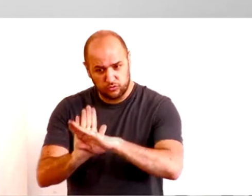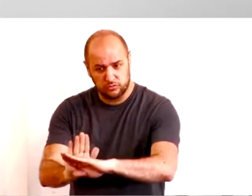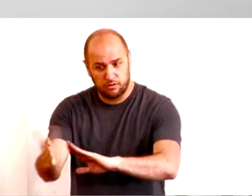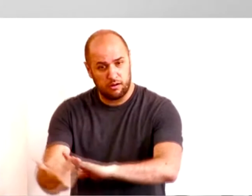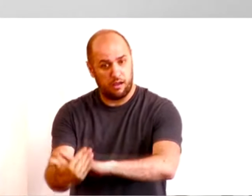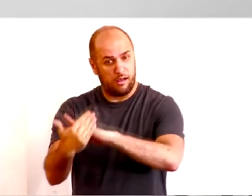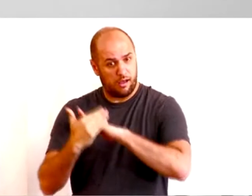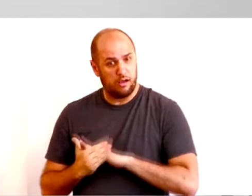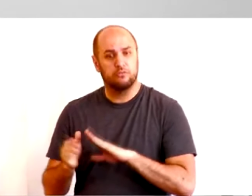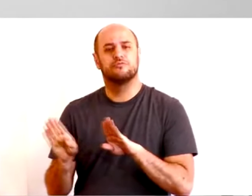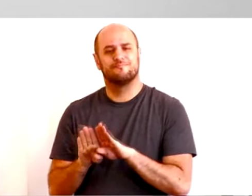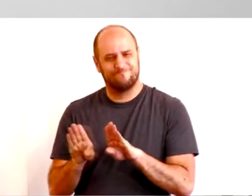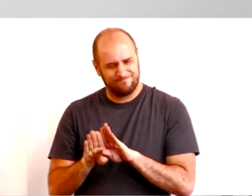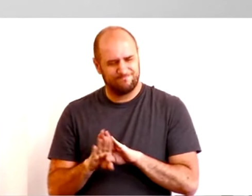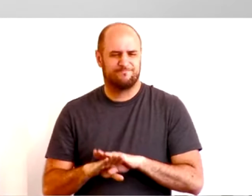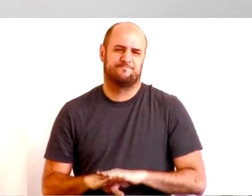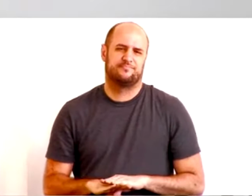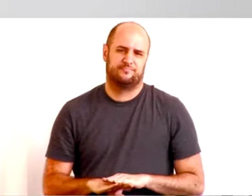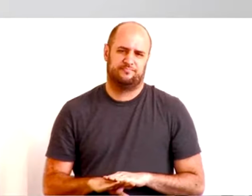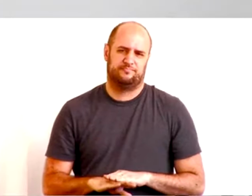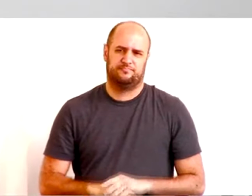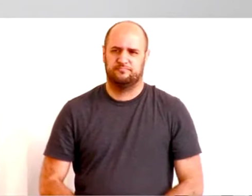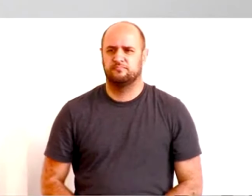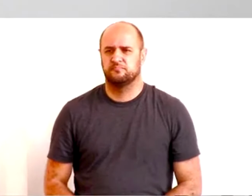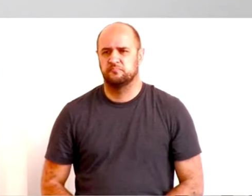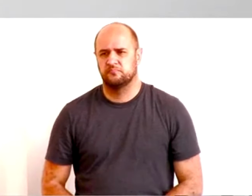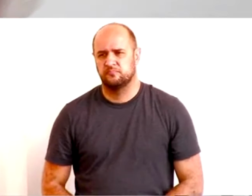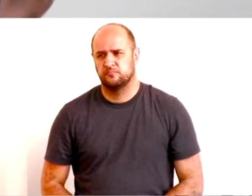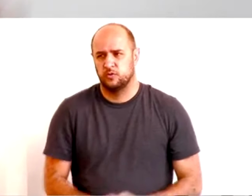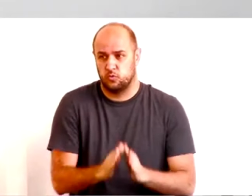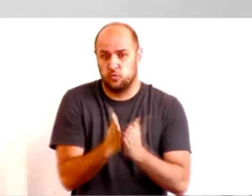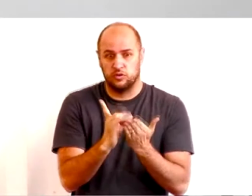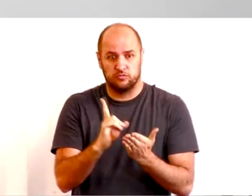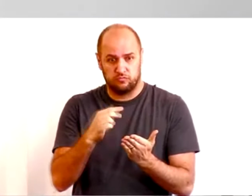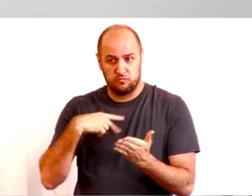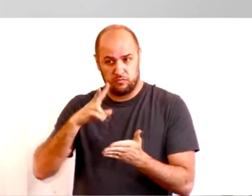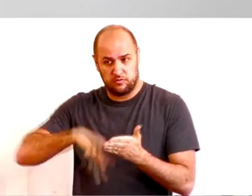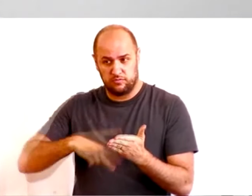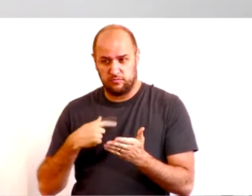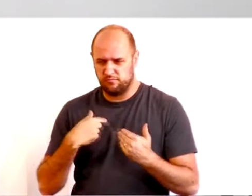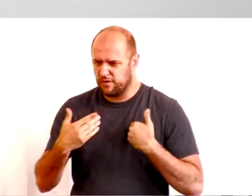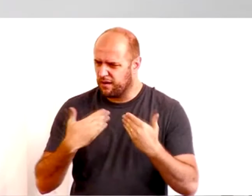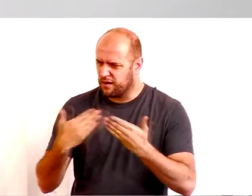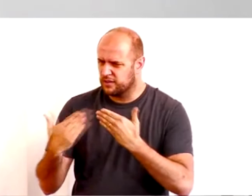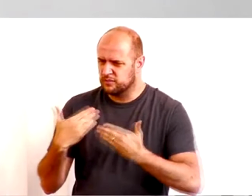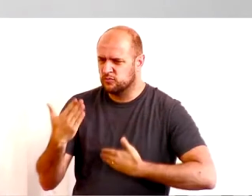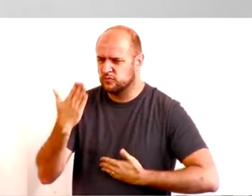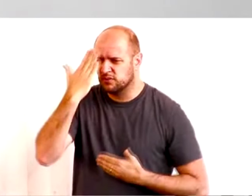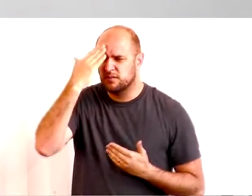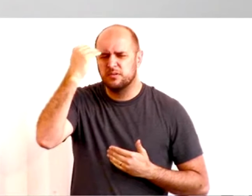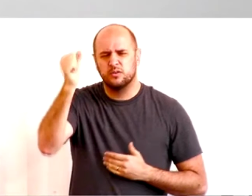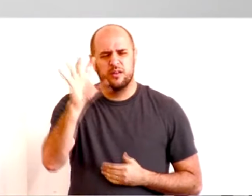diz Ed Welch no seu livro Lado a Lado, vivendo relacionamentos com amor e sabedoria.